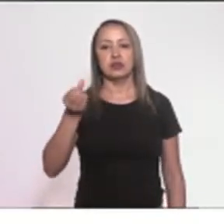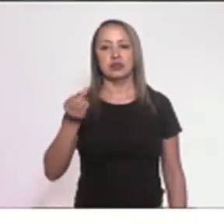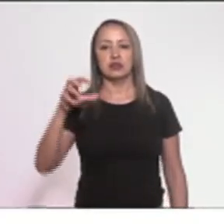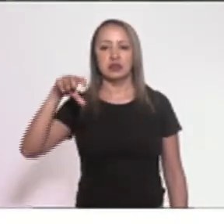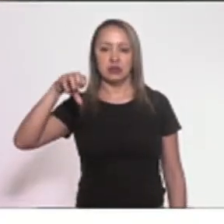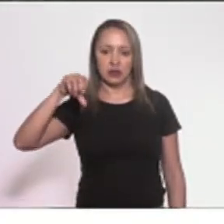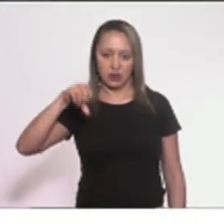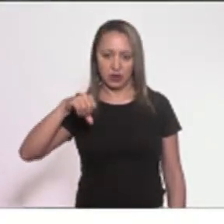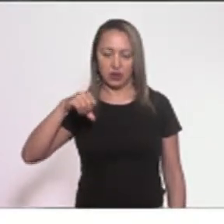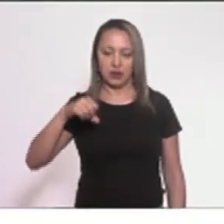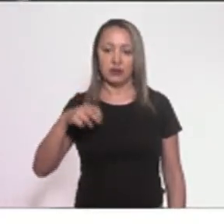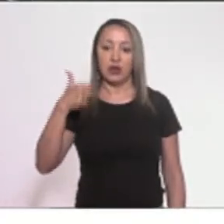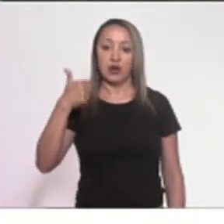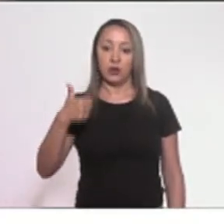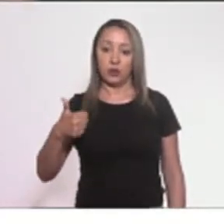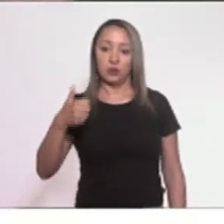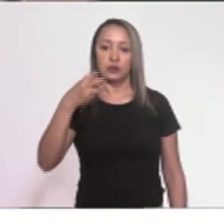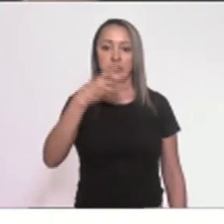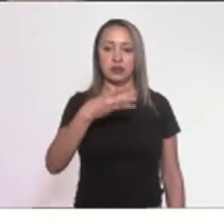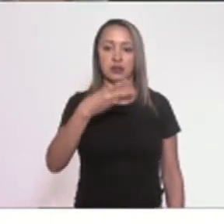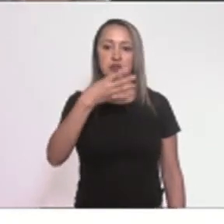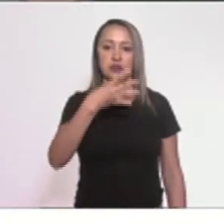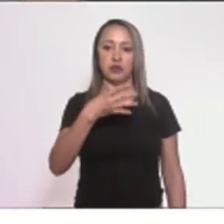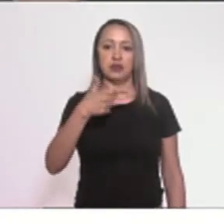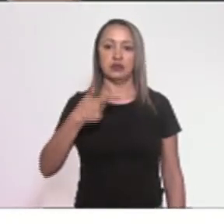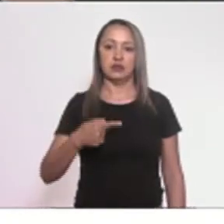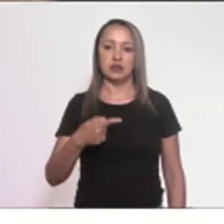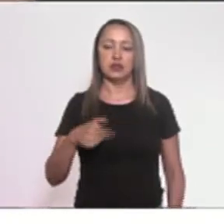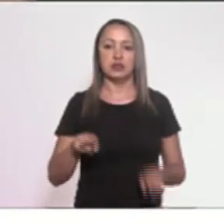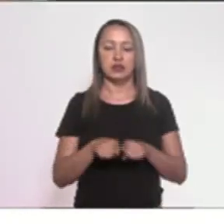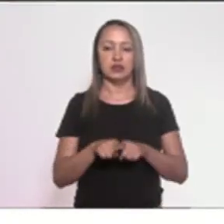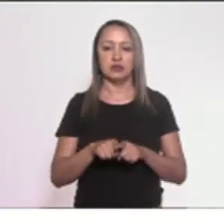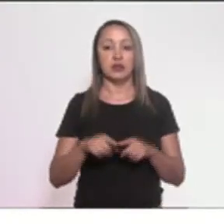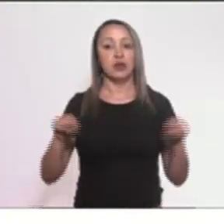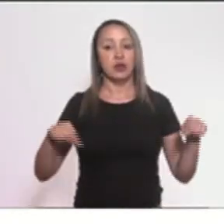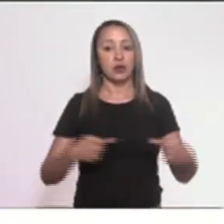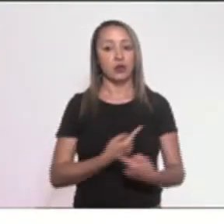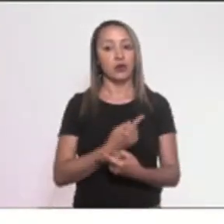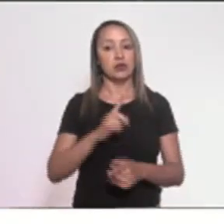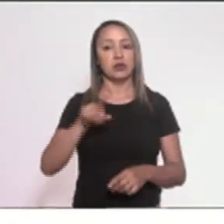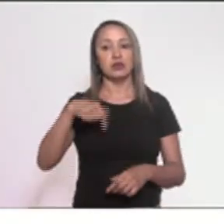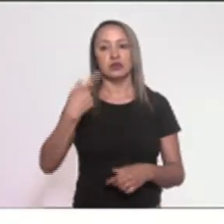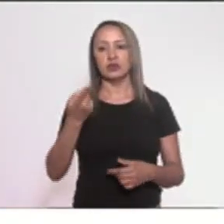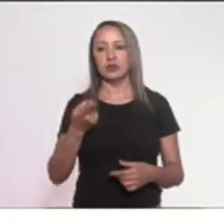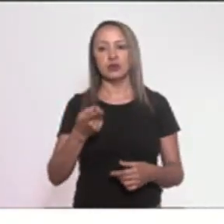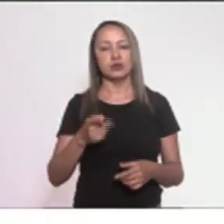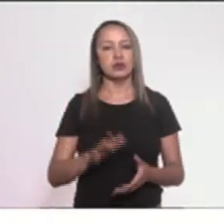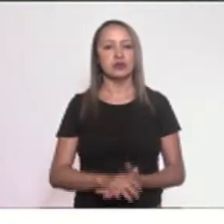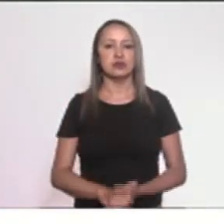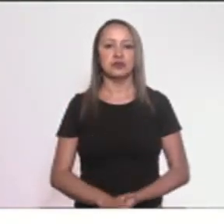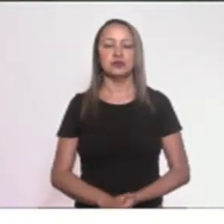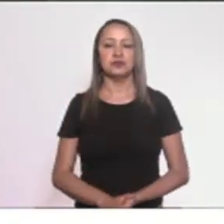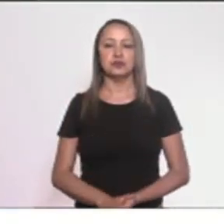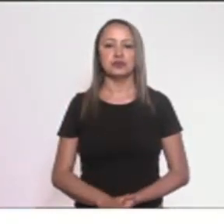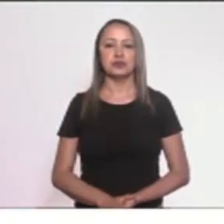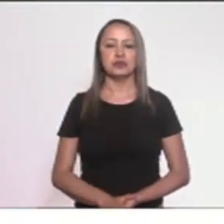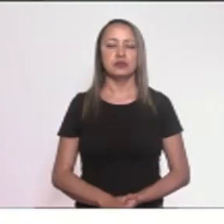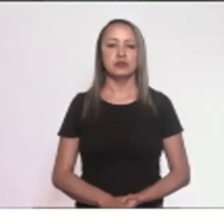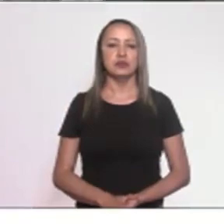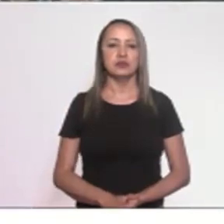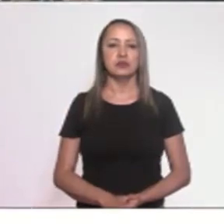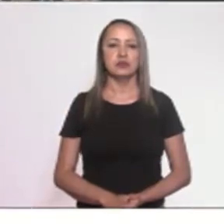emendas 1, 3, 4 e 7, contrário às demais, concluindo por substitutivo. Senhor